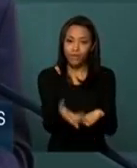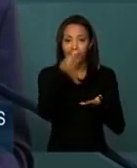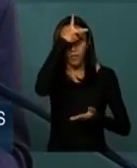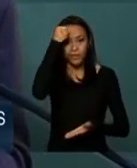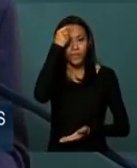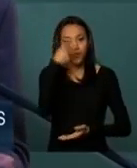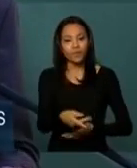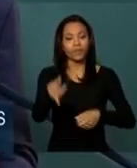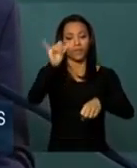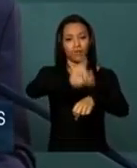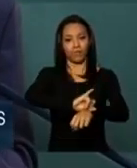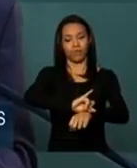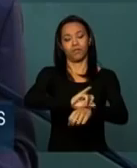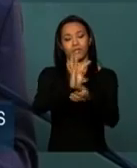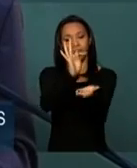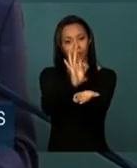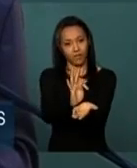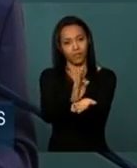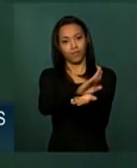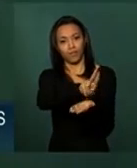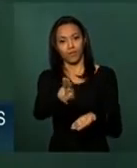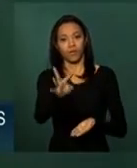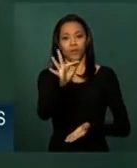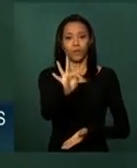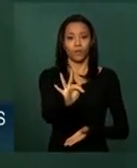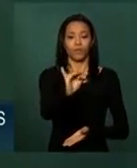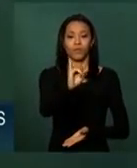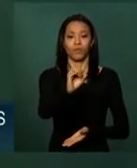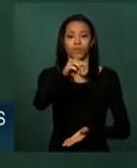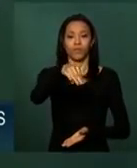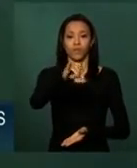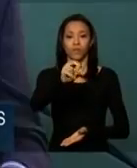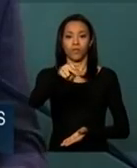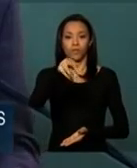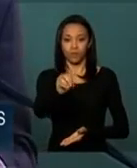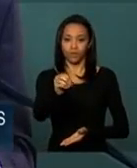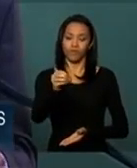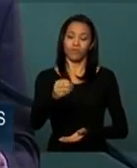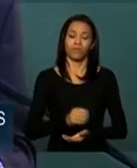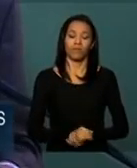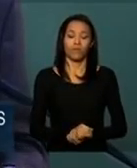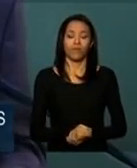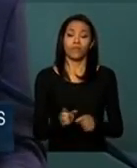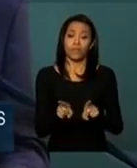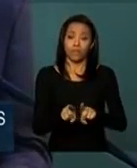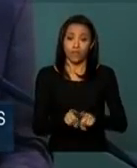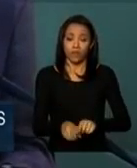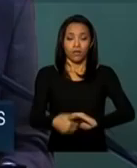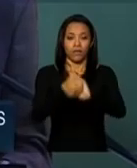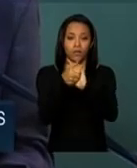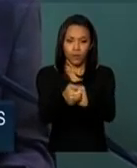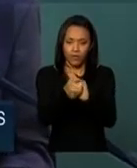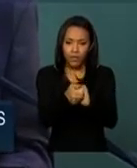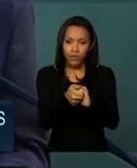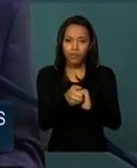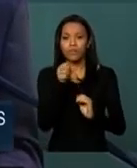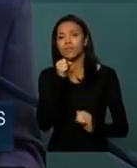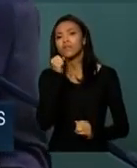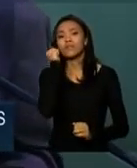nos recebe aqui na cidade de Teresina, cumprimentar o